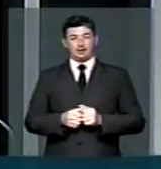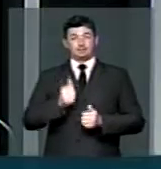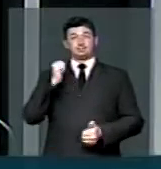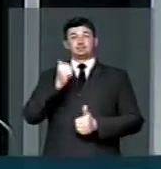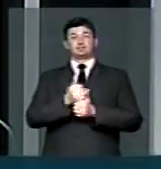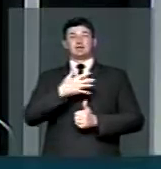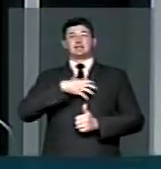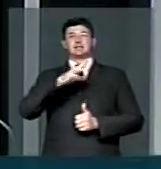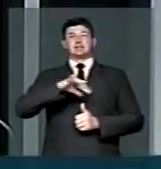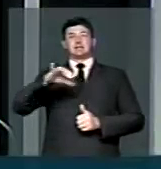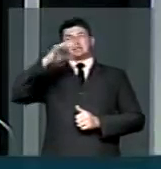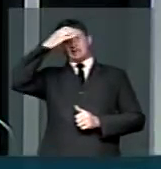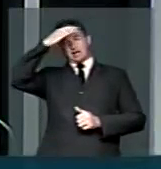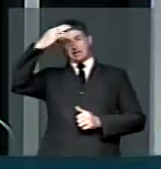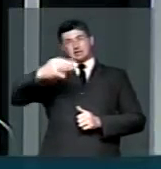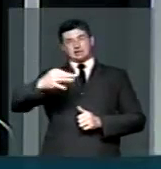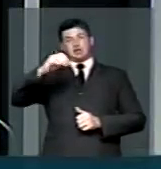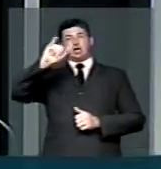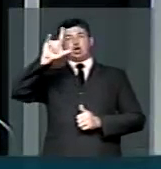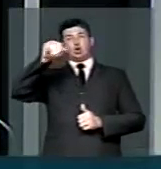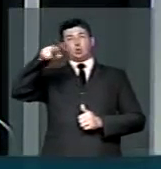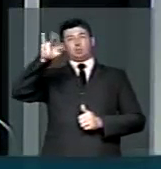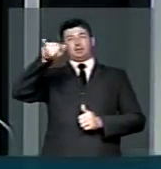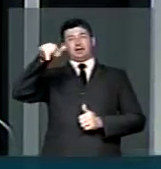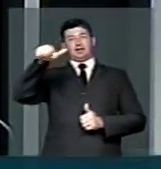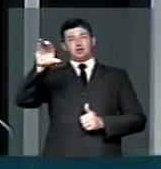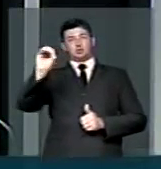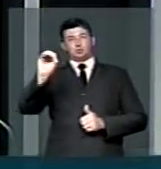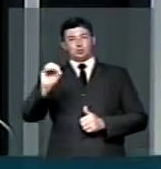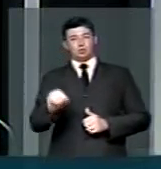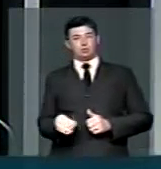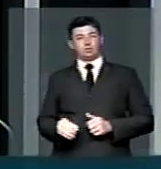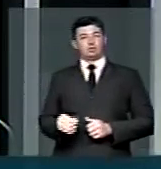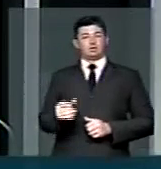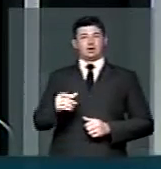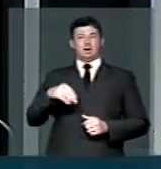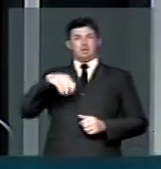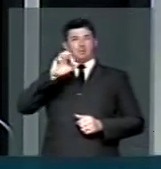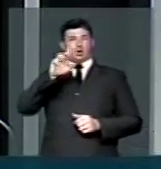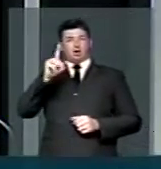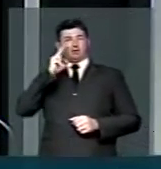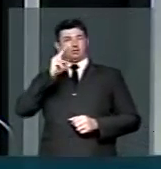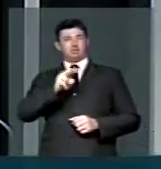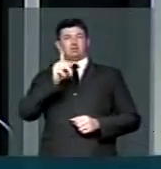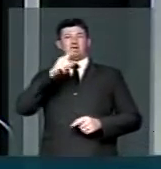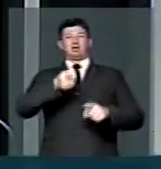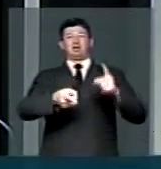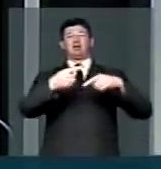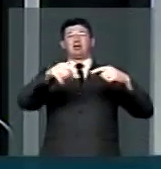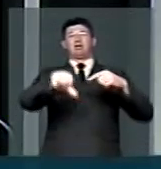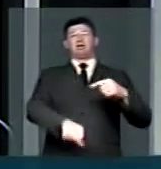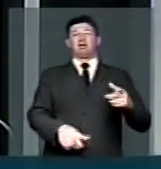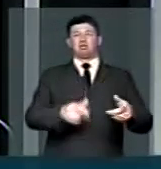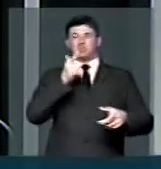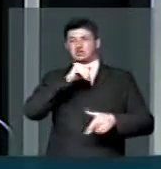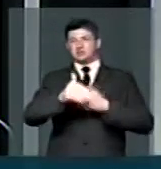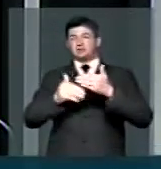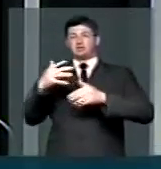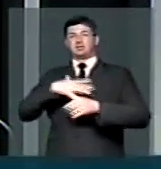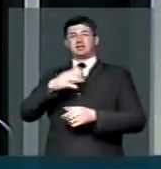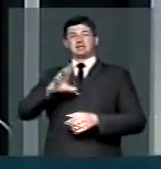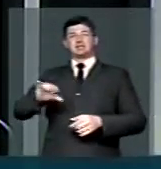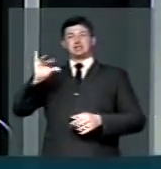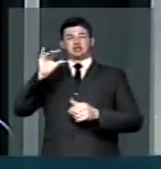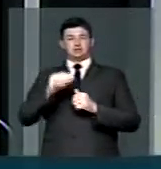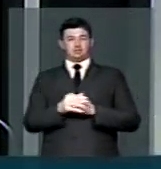a ciência e a razão iluminista que via na moral, a grosso modo, um retrocesso para o avanço